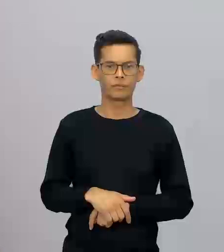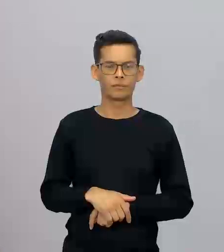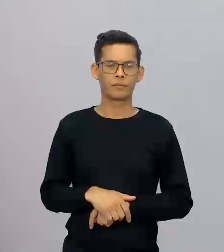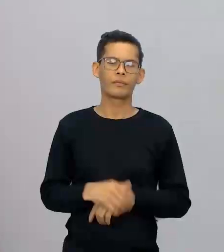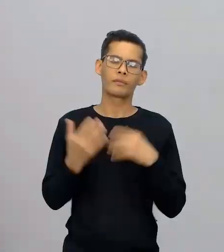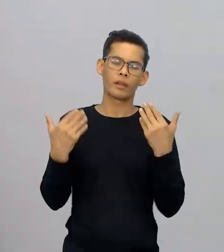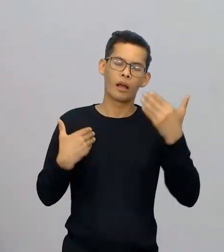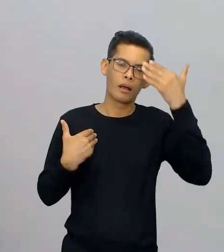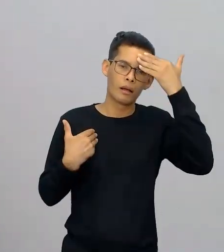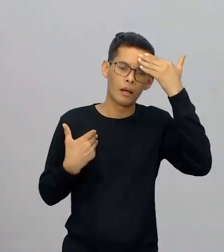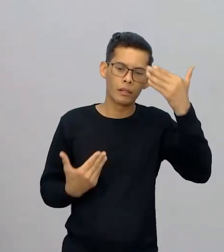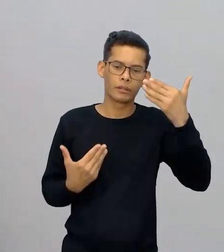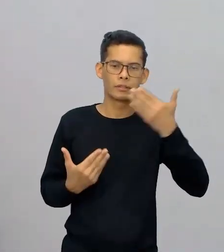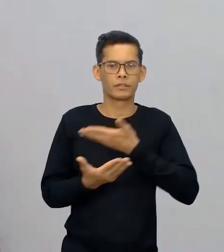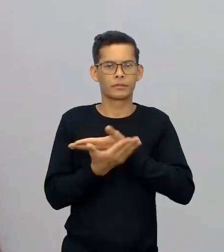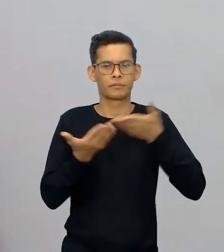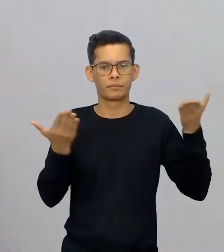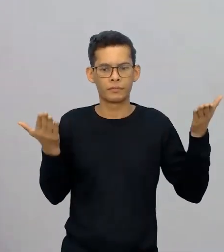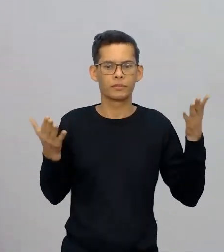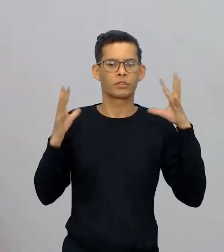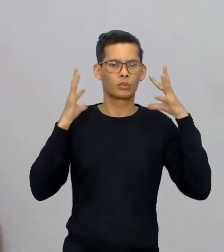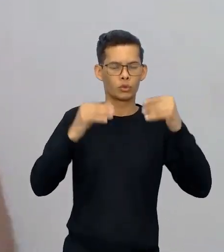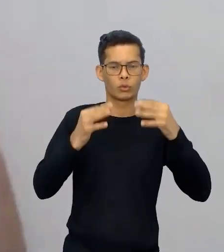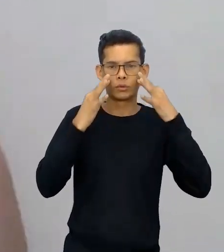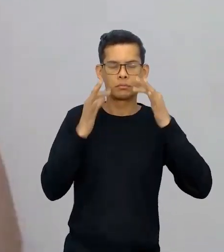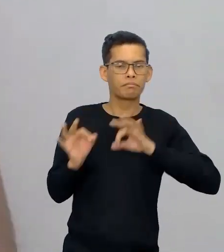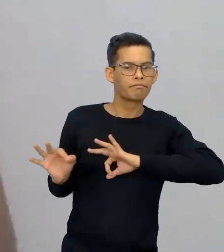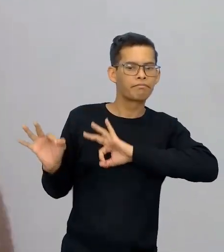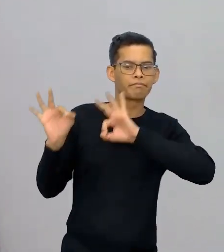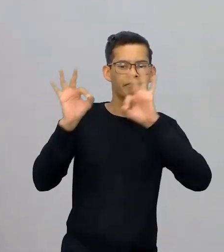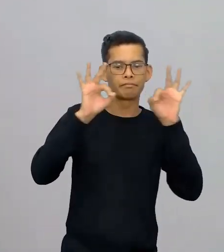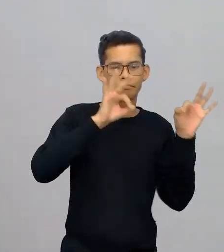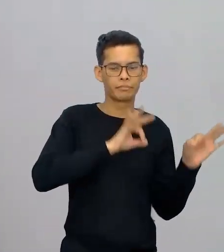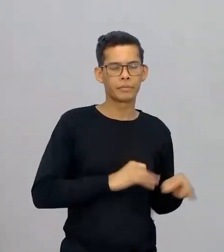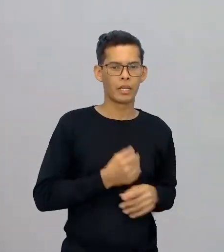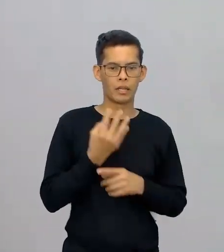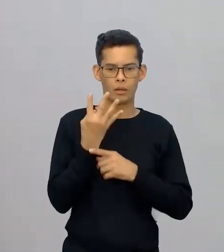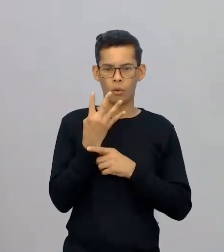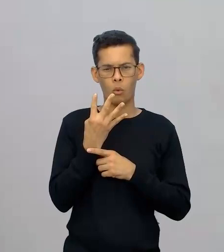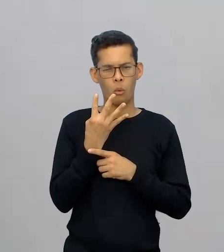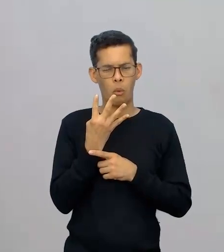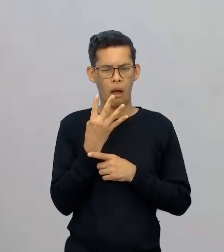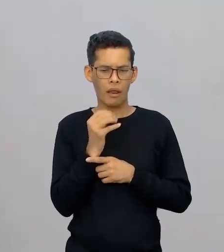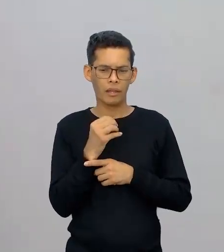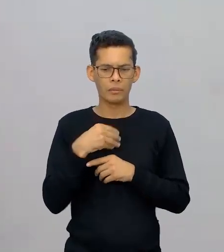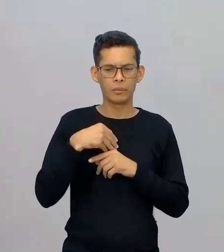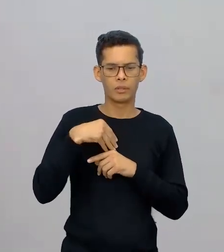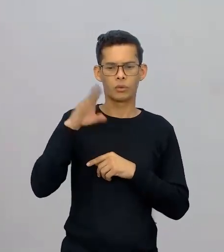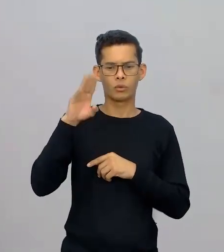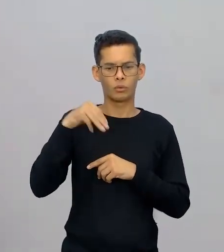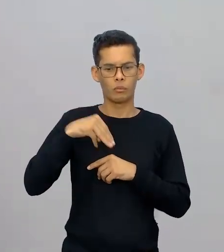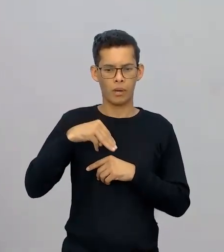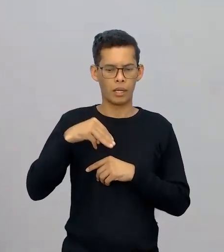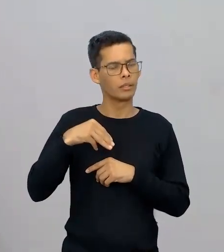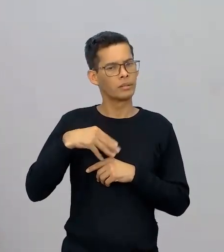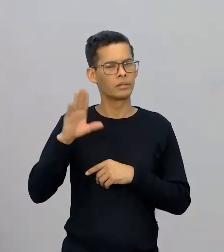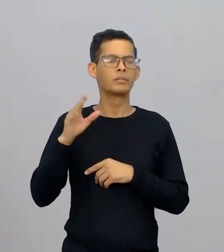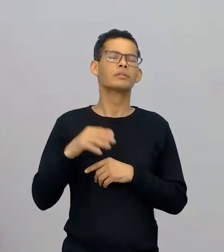Eu agradeço a todos vocês que estiveram aí durante esses 40 e poucos minutos aí